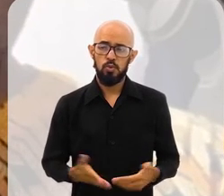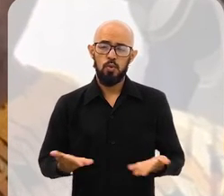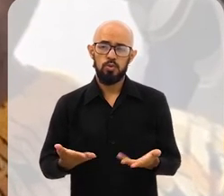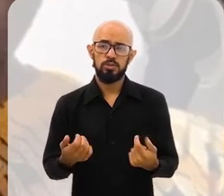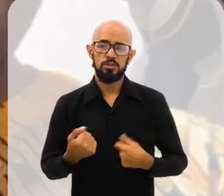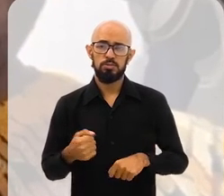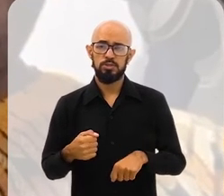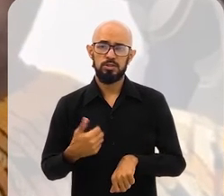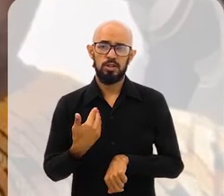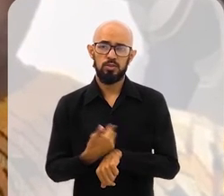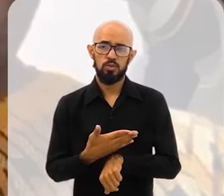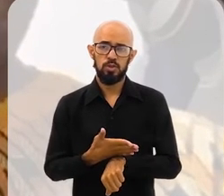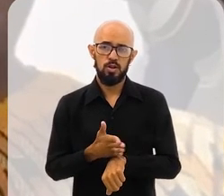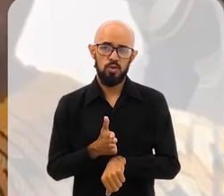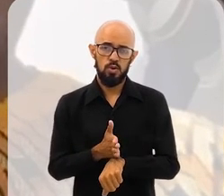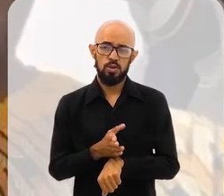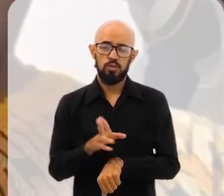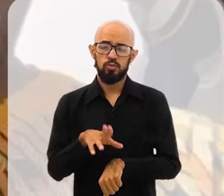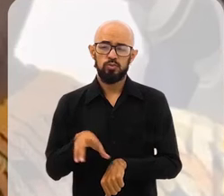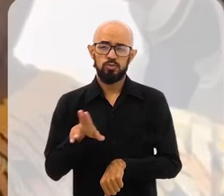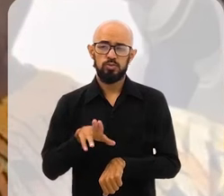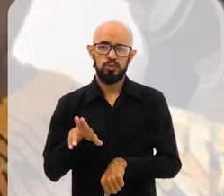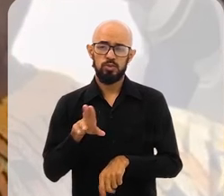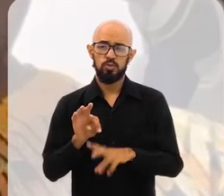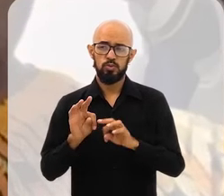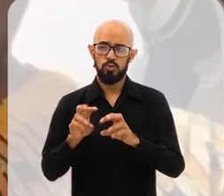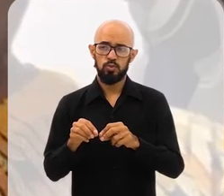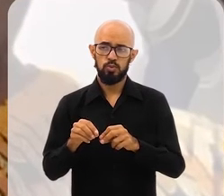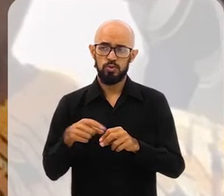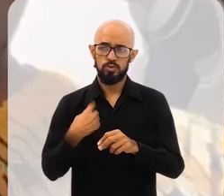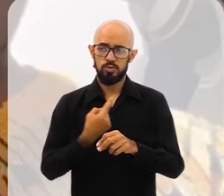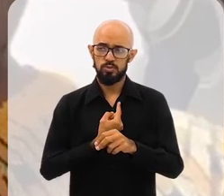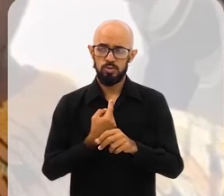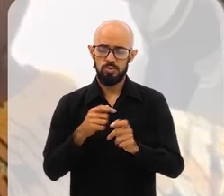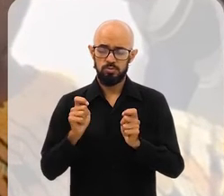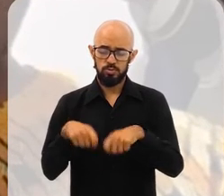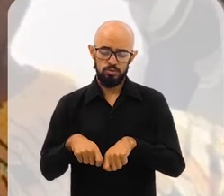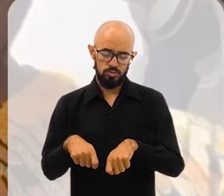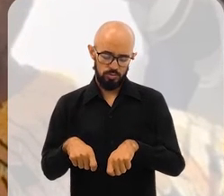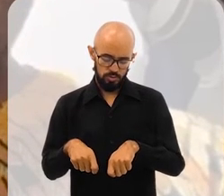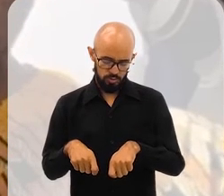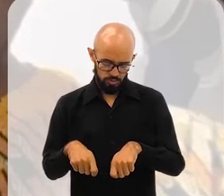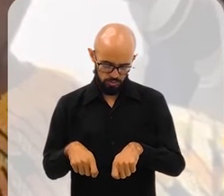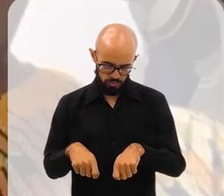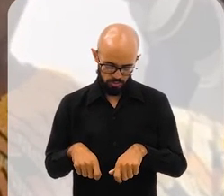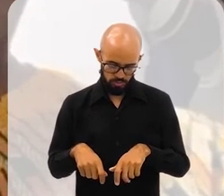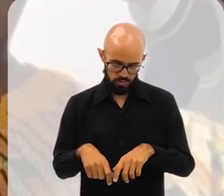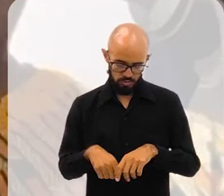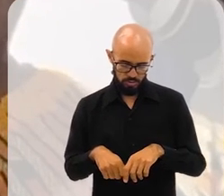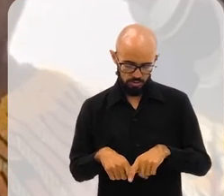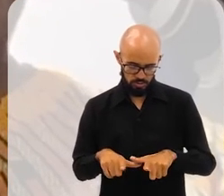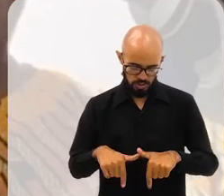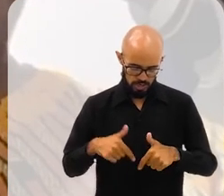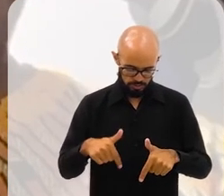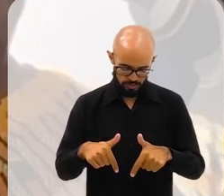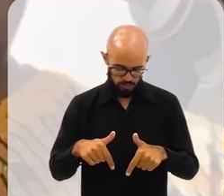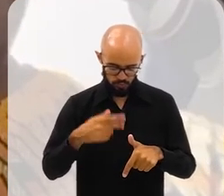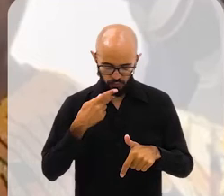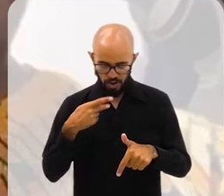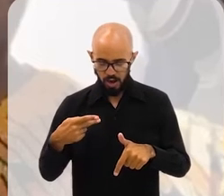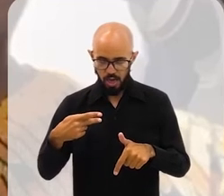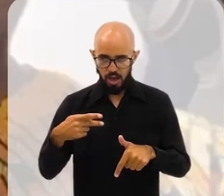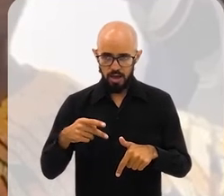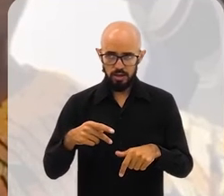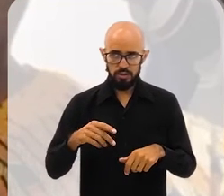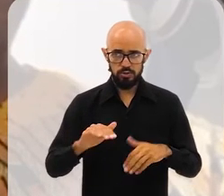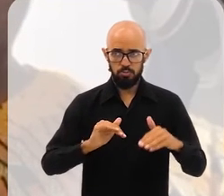tempo inteiro é usando todas as nossas possibilidades de agir no